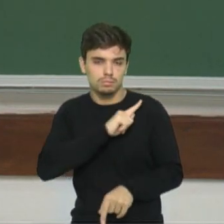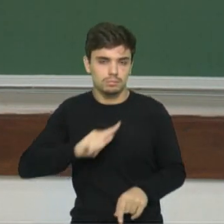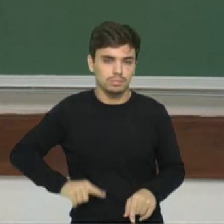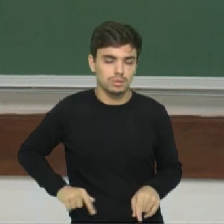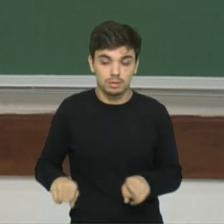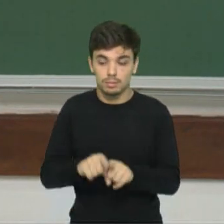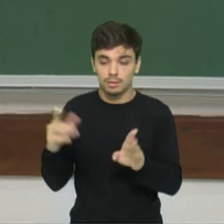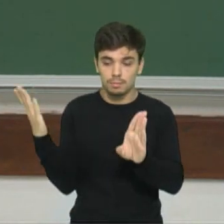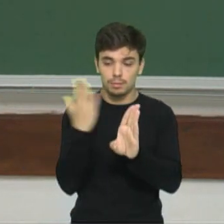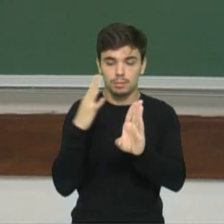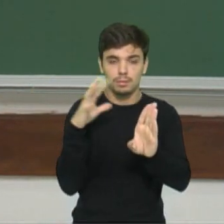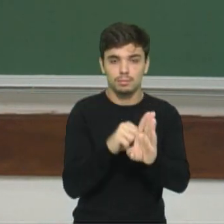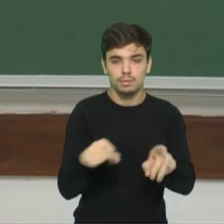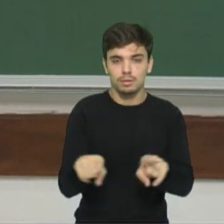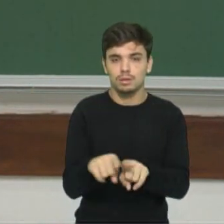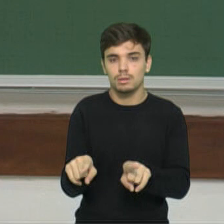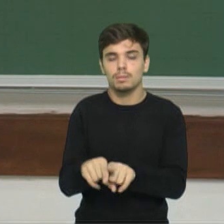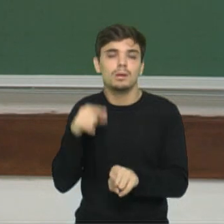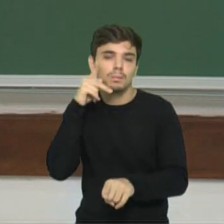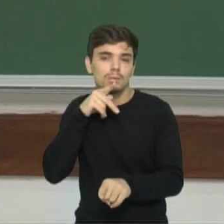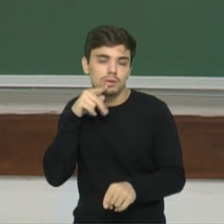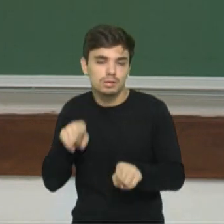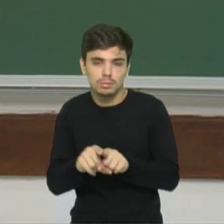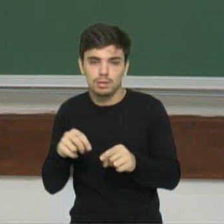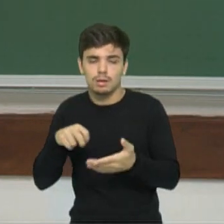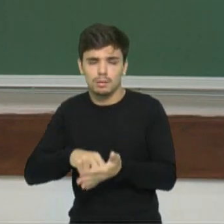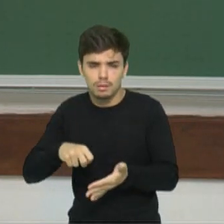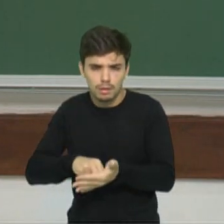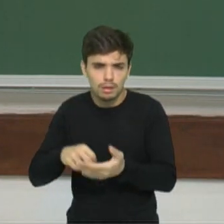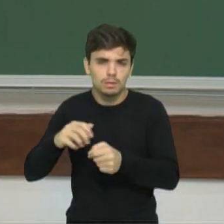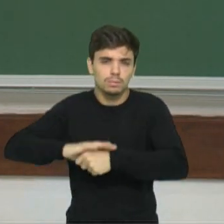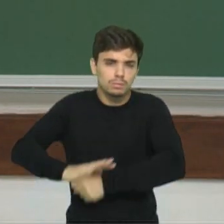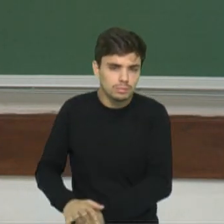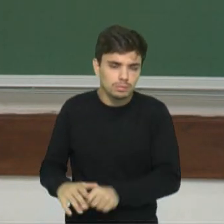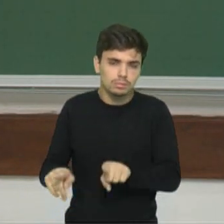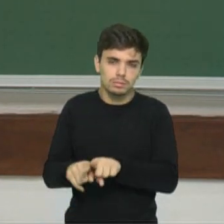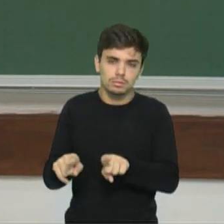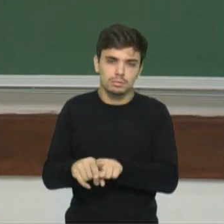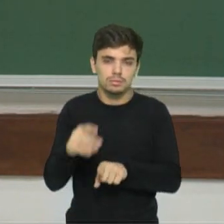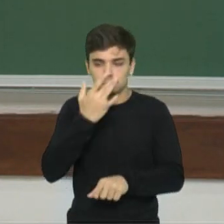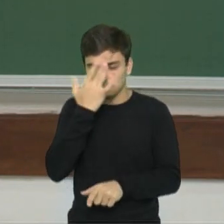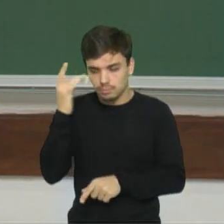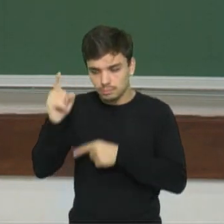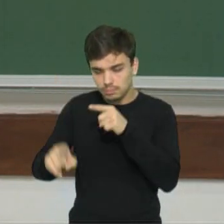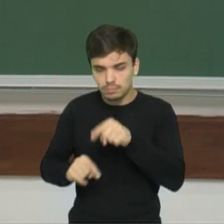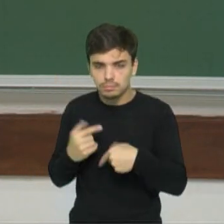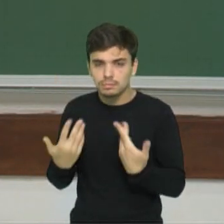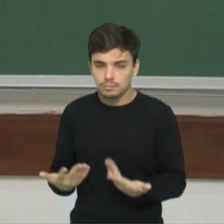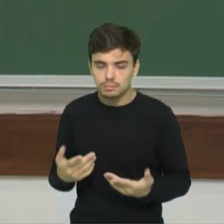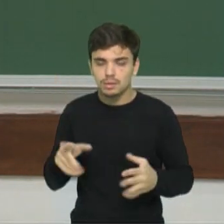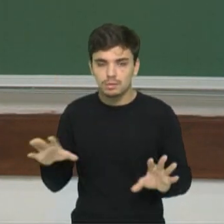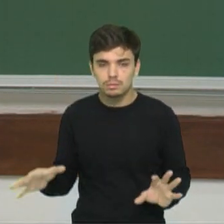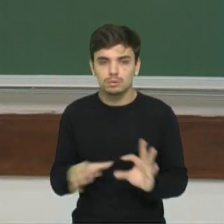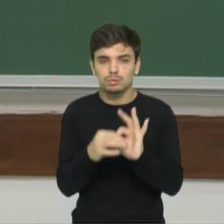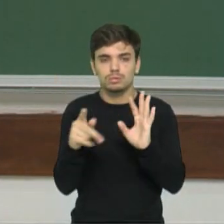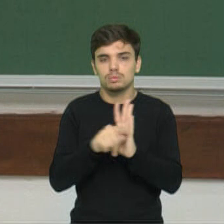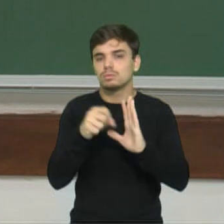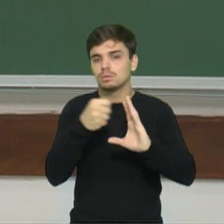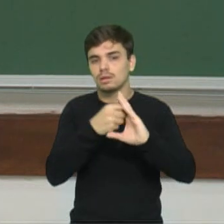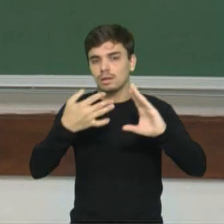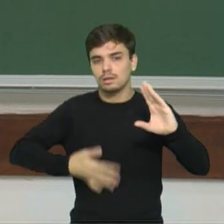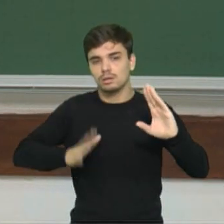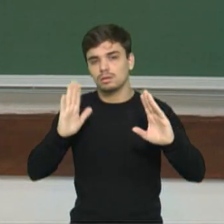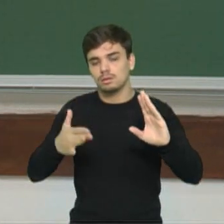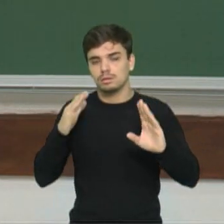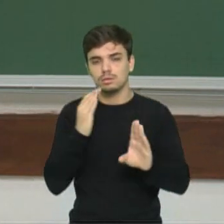perseguição política, a tortura, o desaparecimento desses opositores aos regimes ditatoriais. Então é um conjunto de características que a